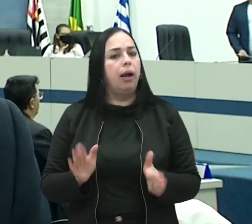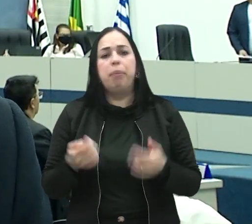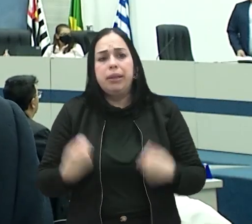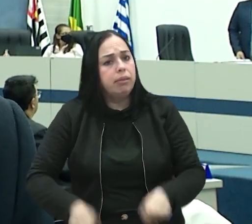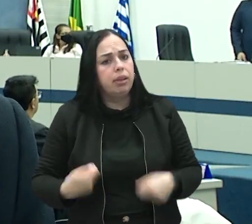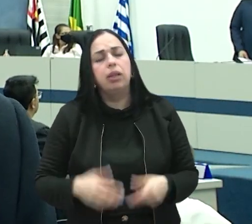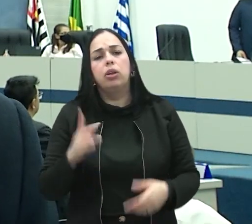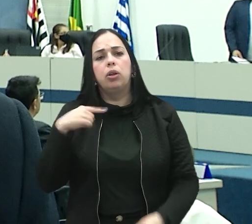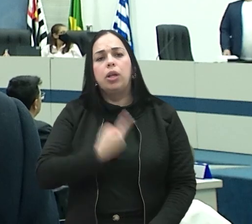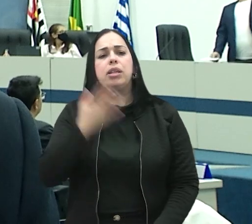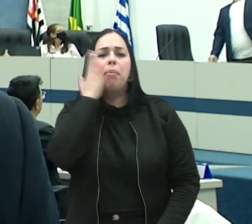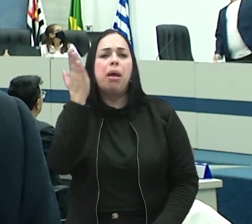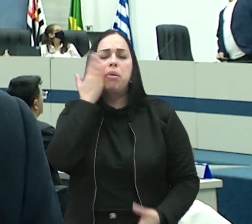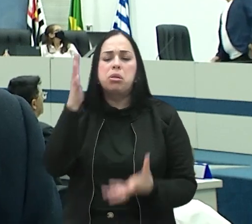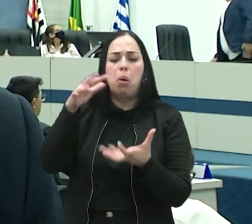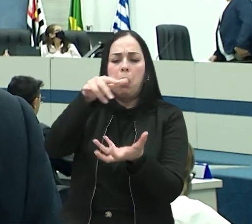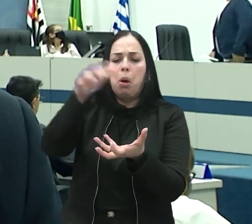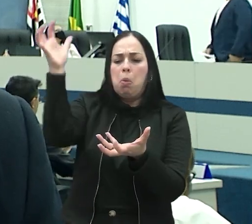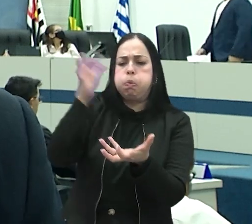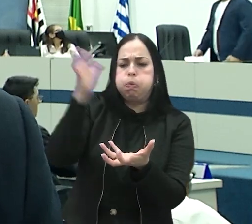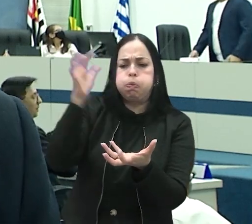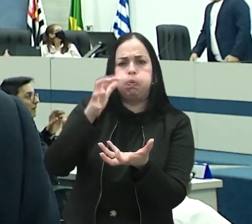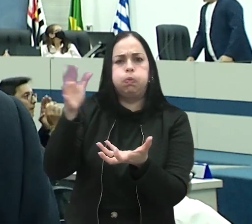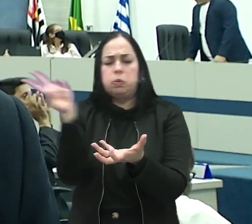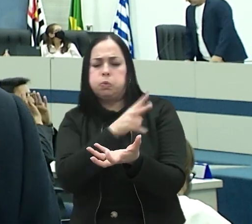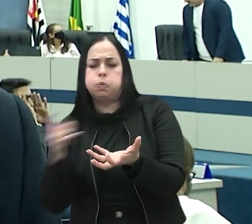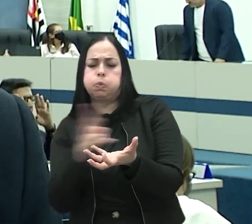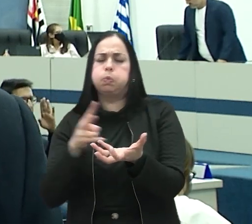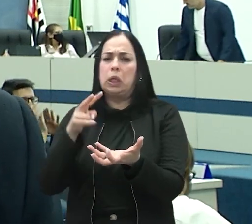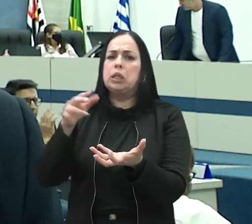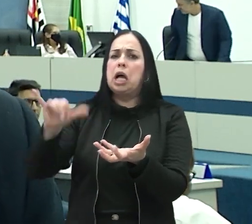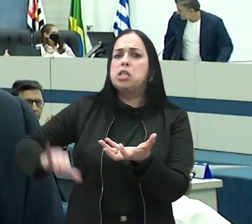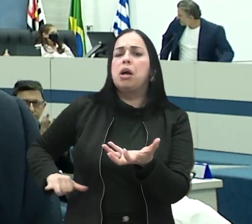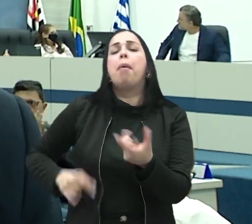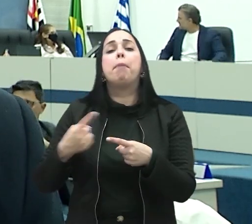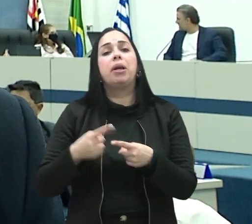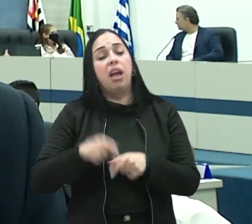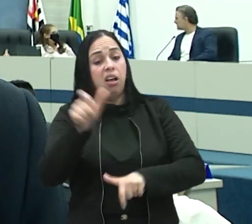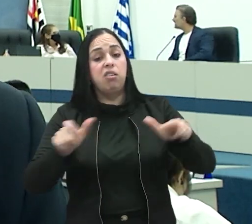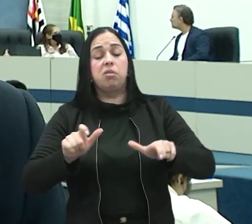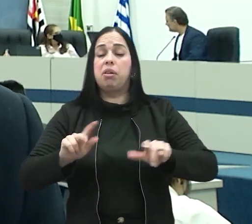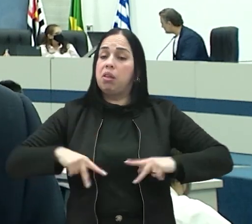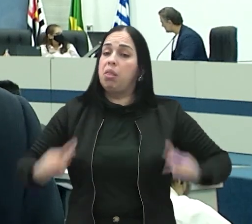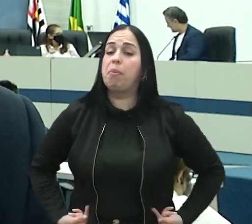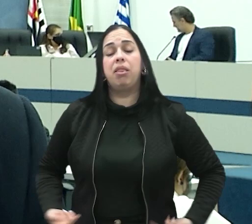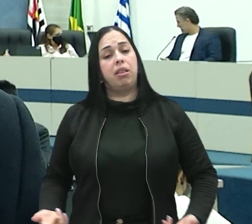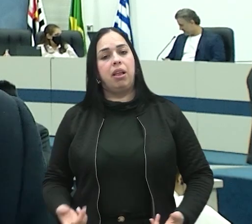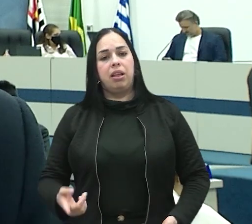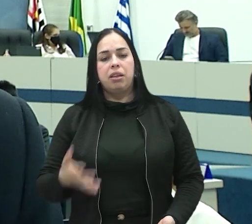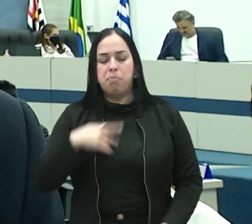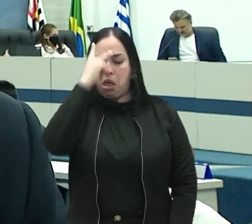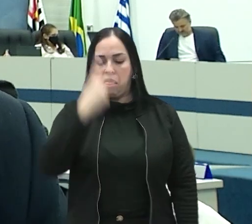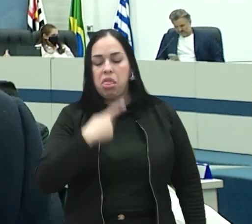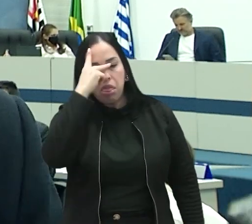urgência, Porque a gente sabe que o planeta está vivendo episódios extremos de impactos climáticos porque o ser humano continua